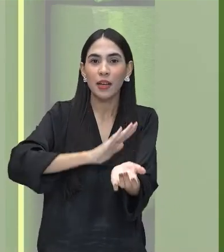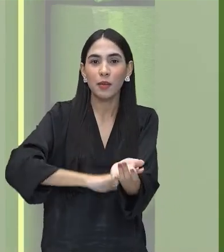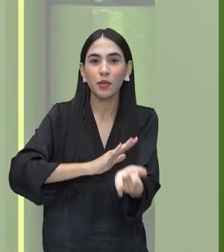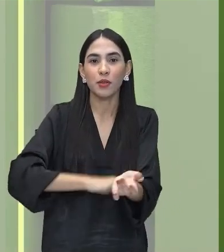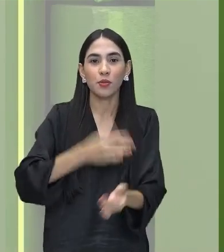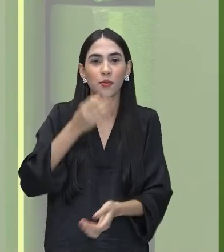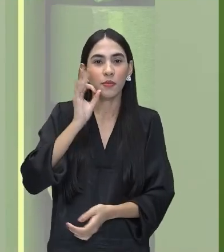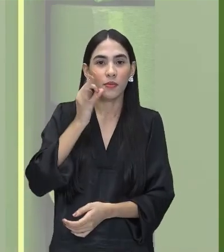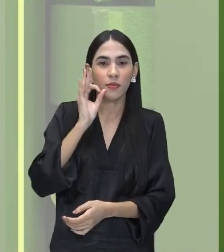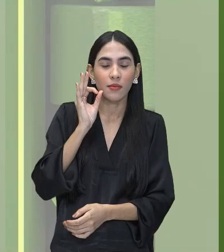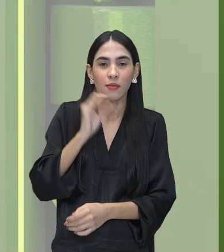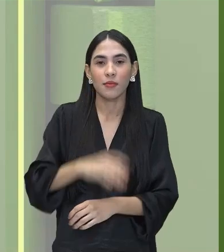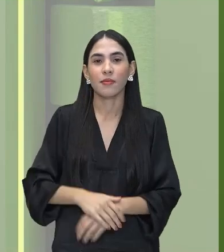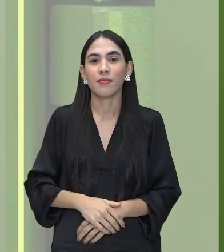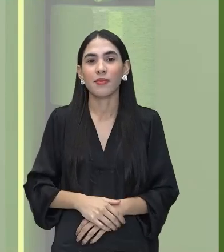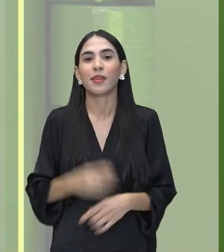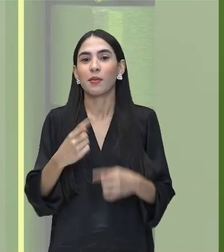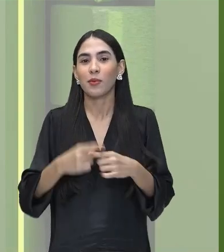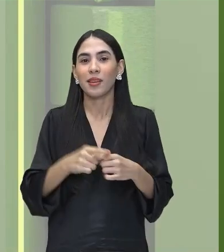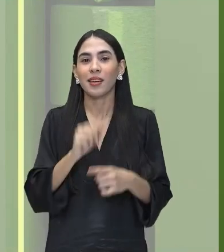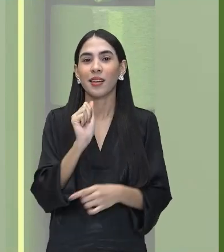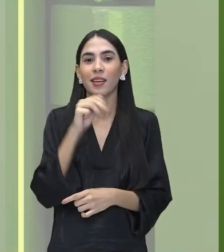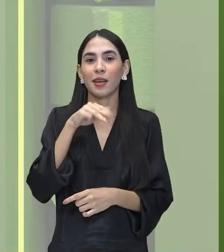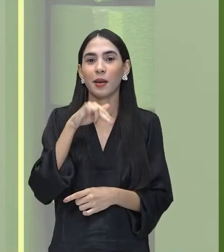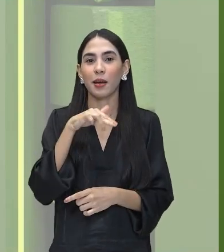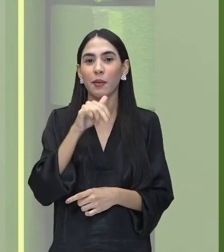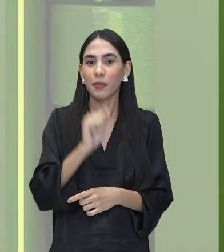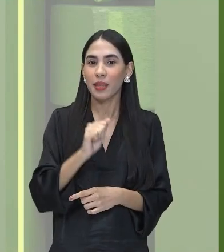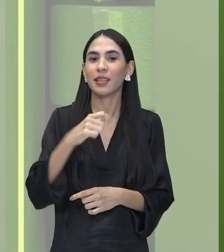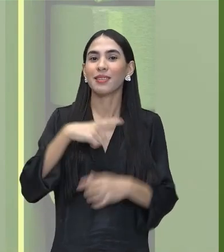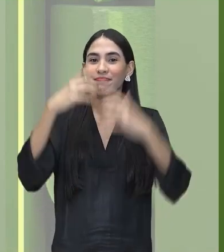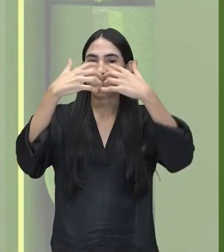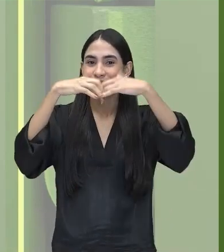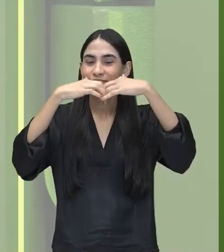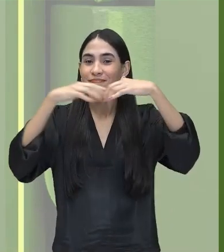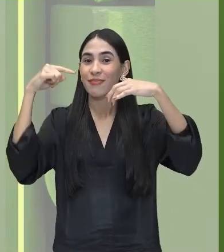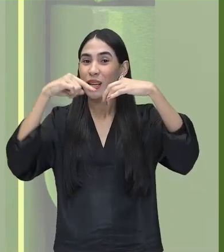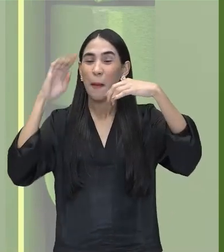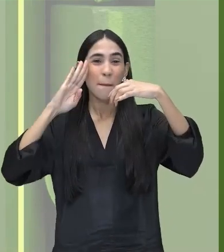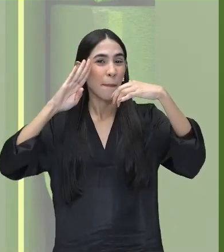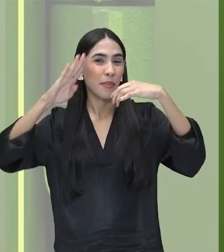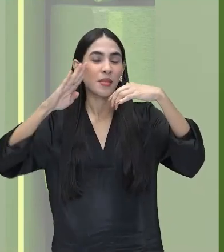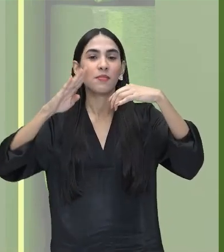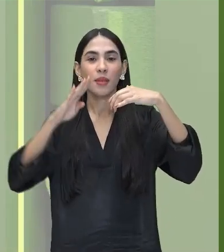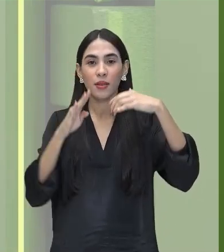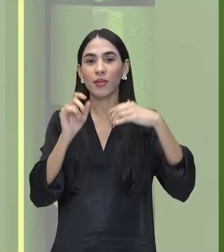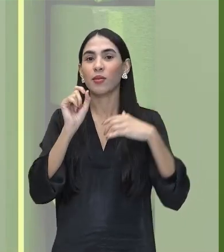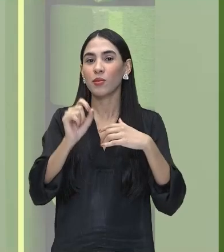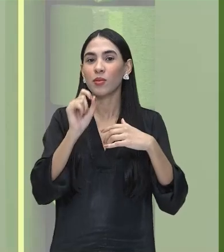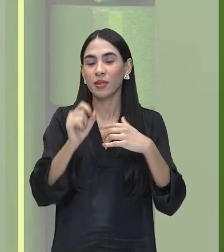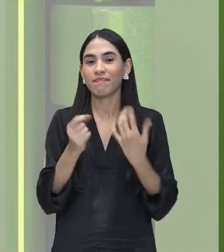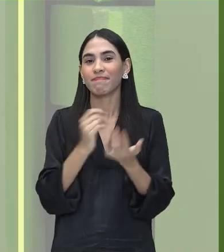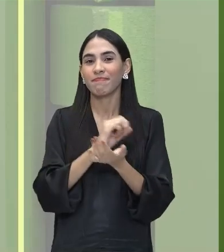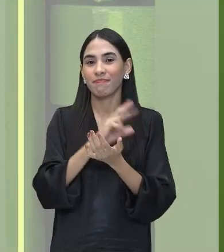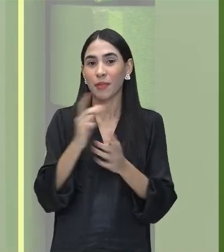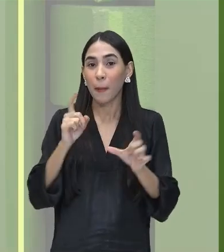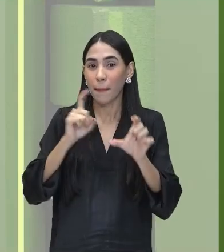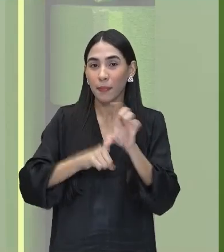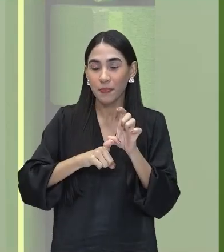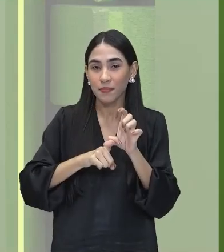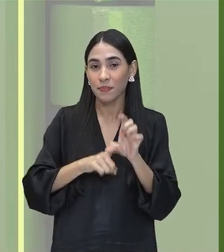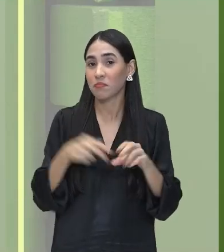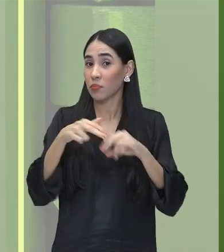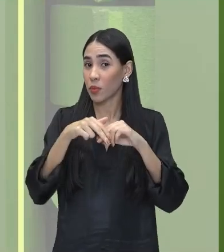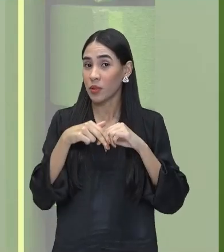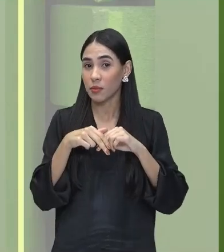É porque realmente as aminas, elas atingem o sistema nervoso central e causam aquela certa dependência. Então, por isso que